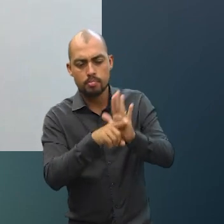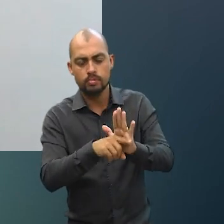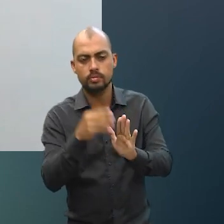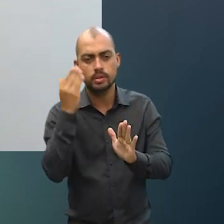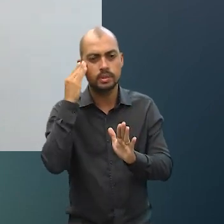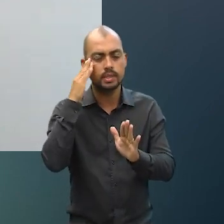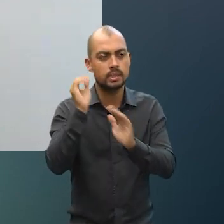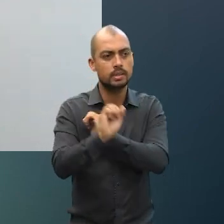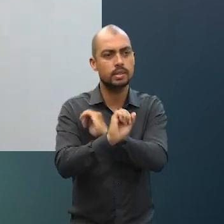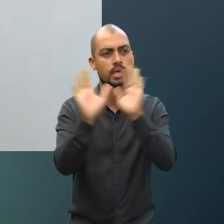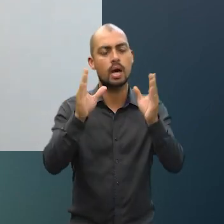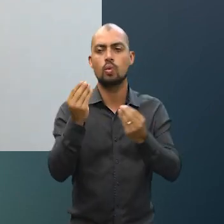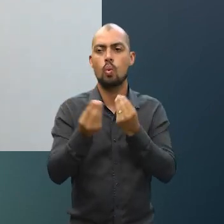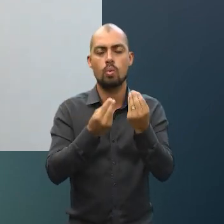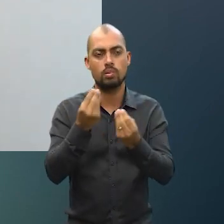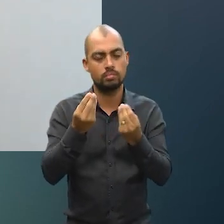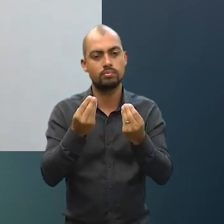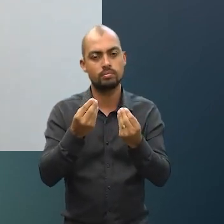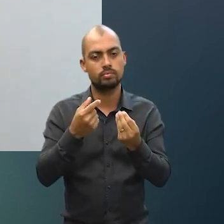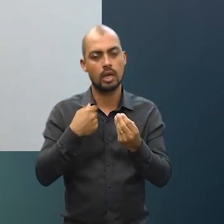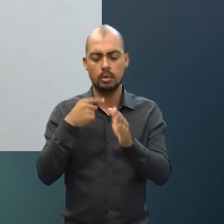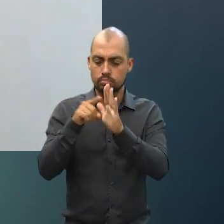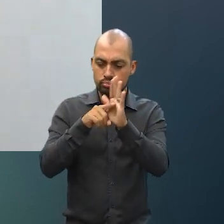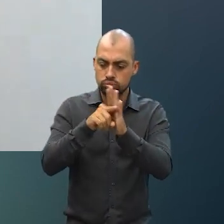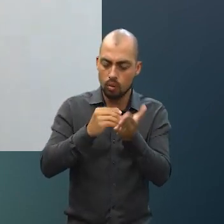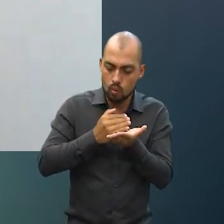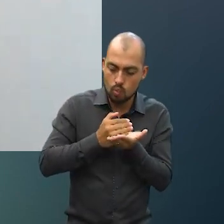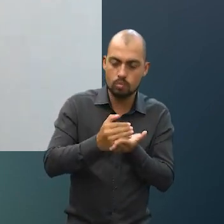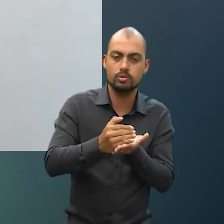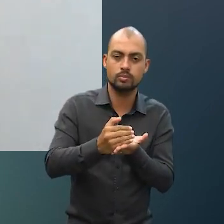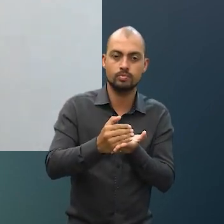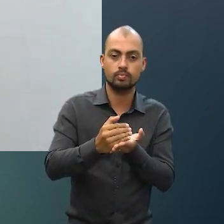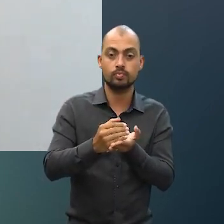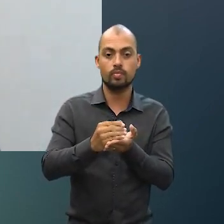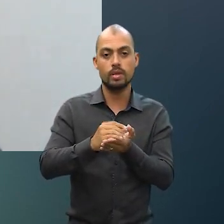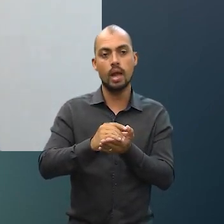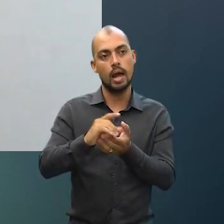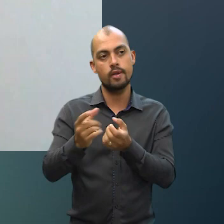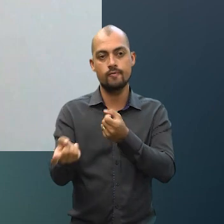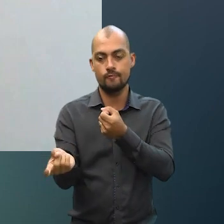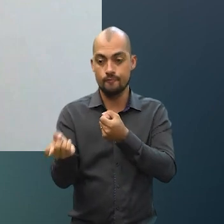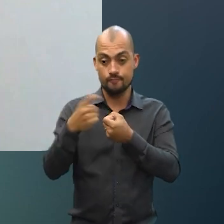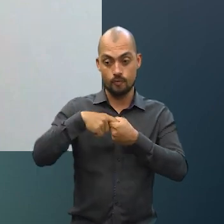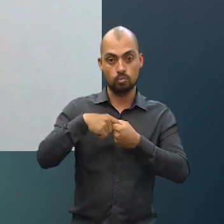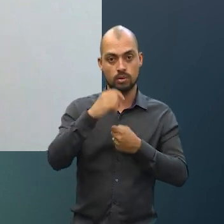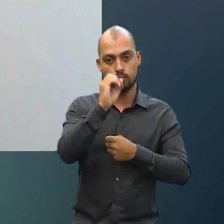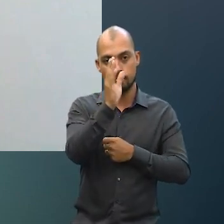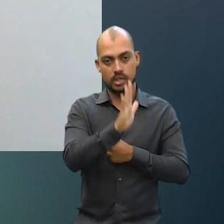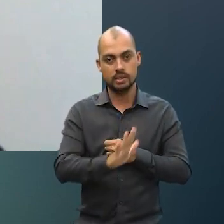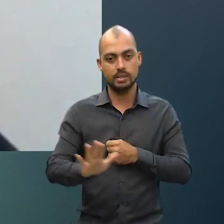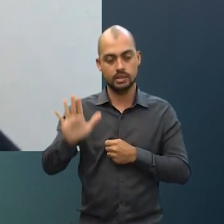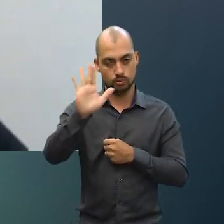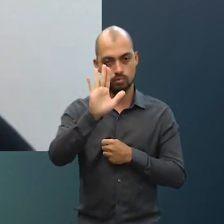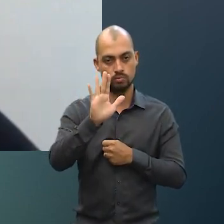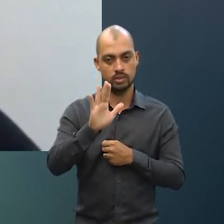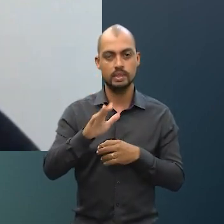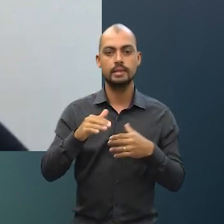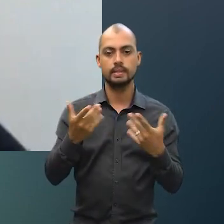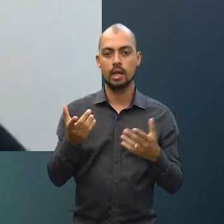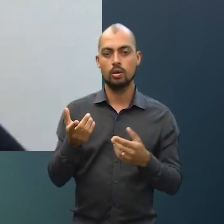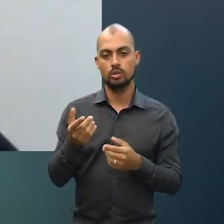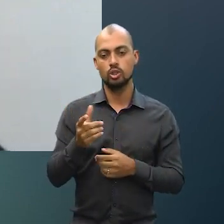que poderia ser feito, como poderia ser feito. Então, quando nós retornamos, a gente já estava com mais